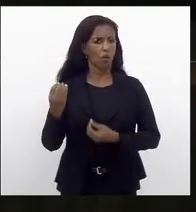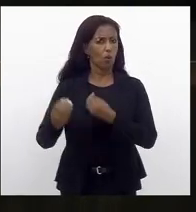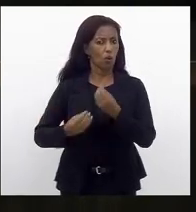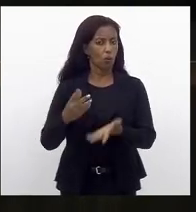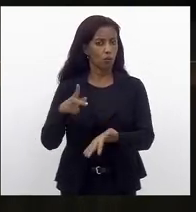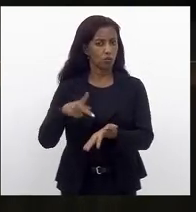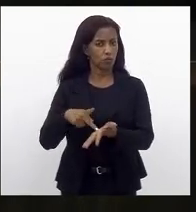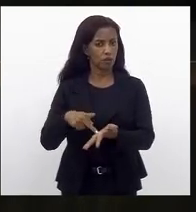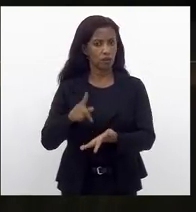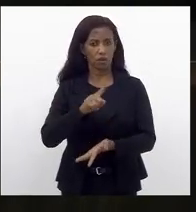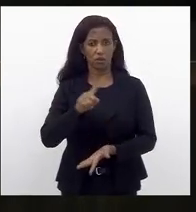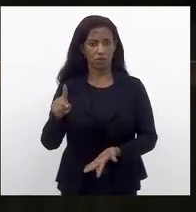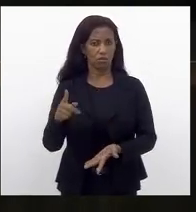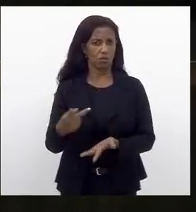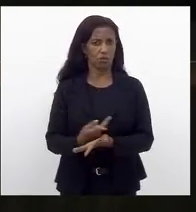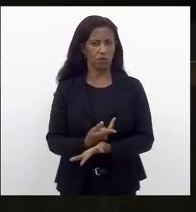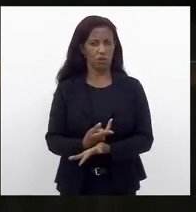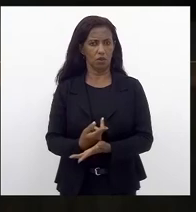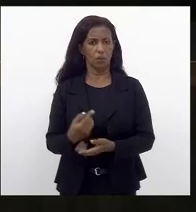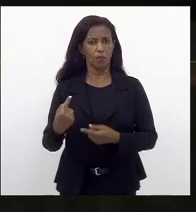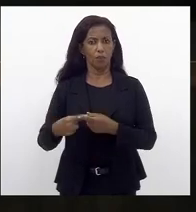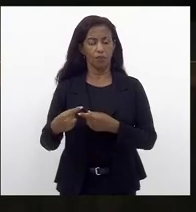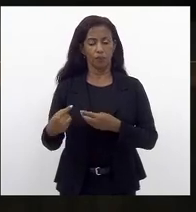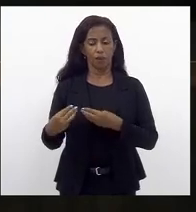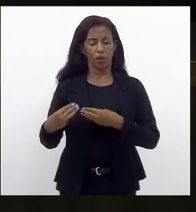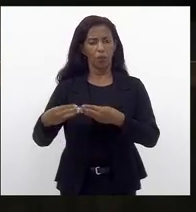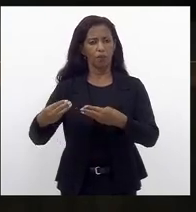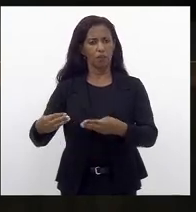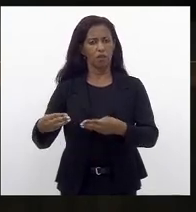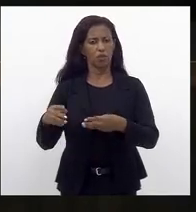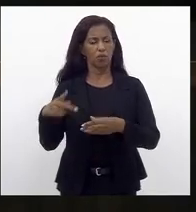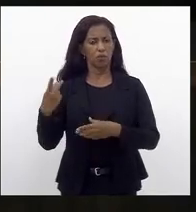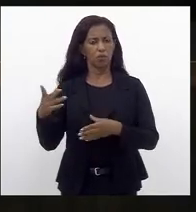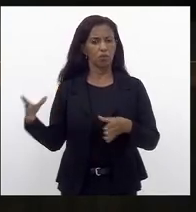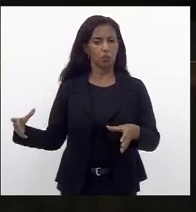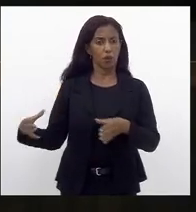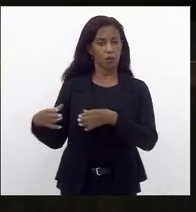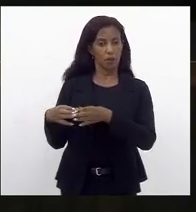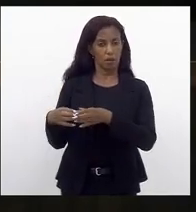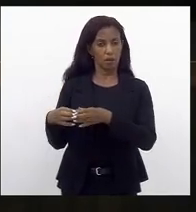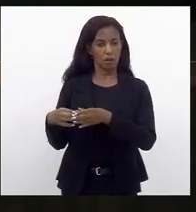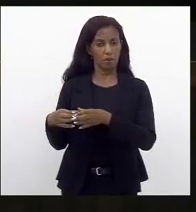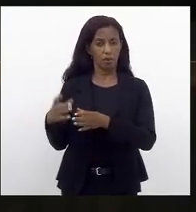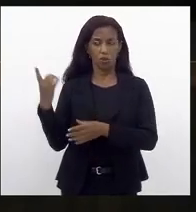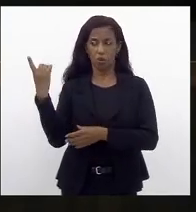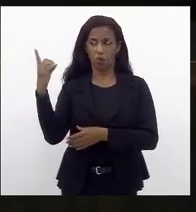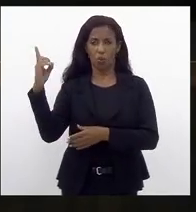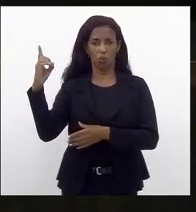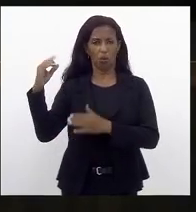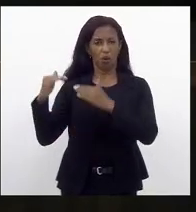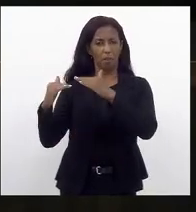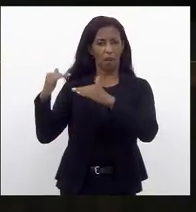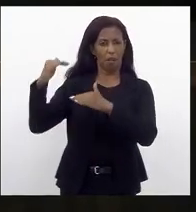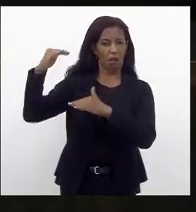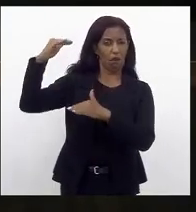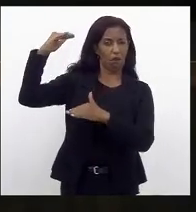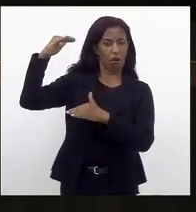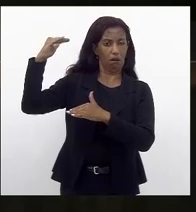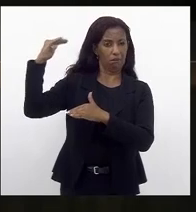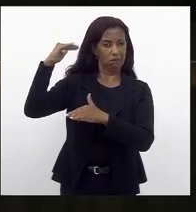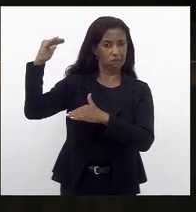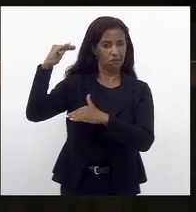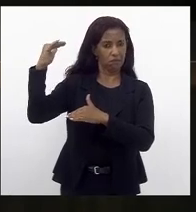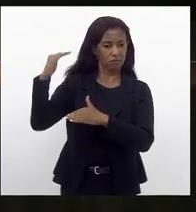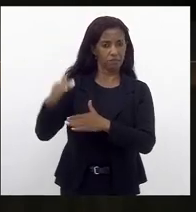de fato isso não aconteceu porque o ministro Paulo Guedes o equipe e deixou o dólar a equação chegar ao patamar que está